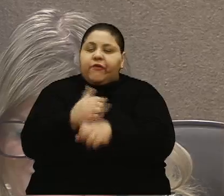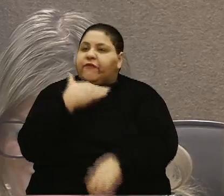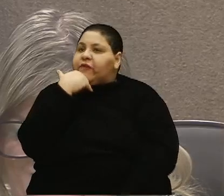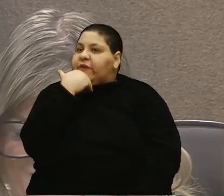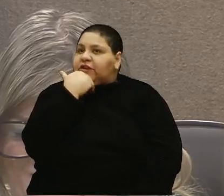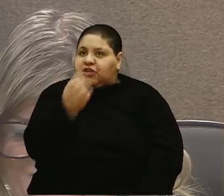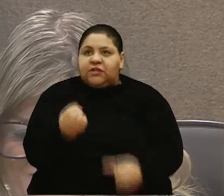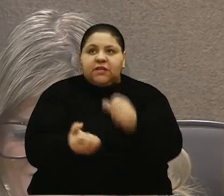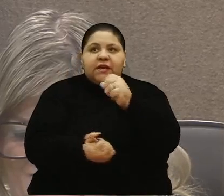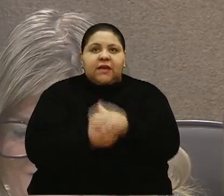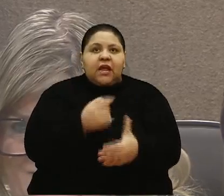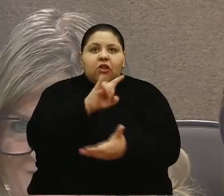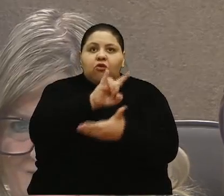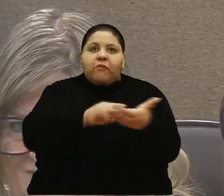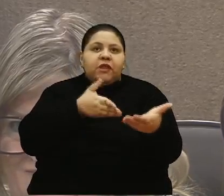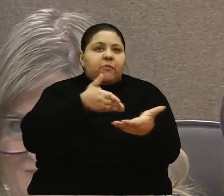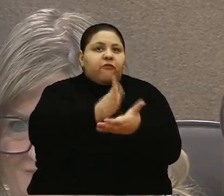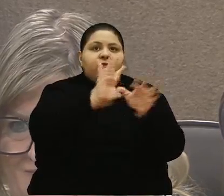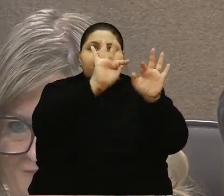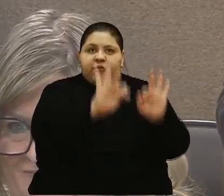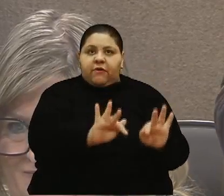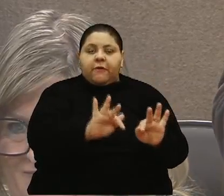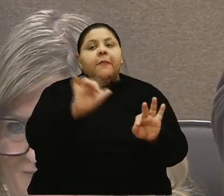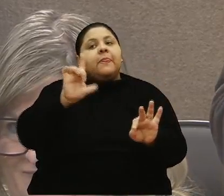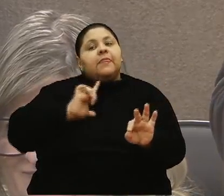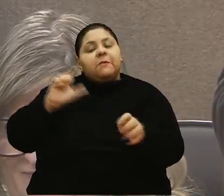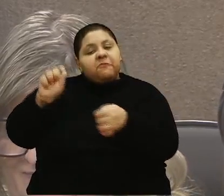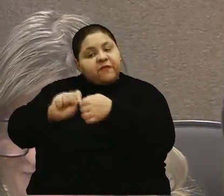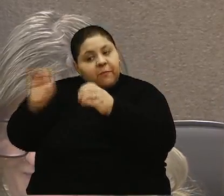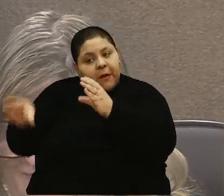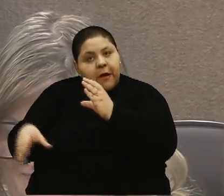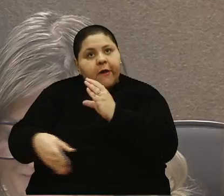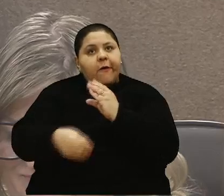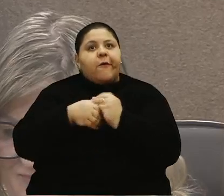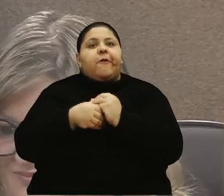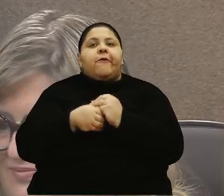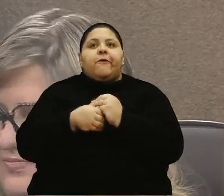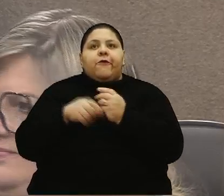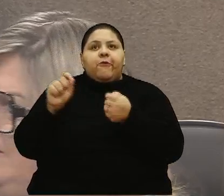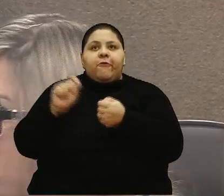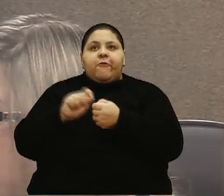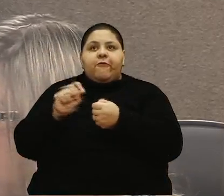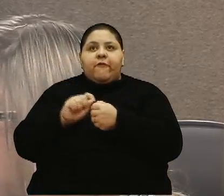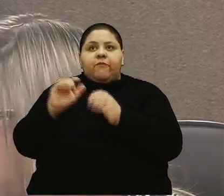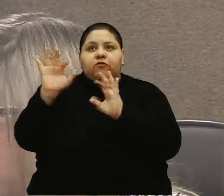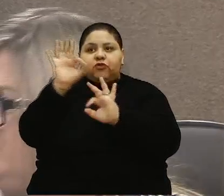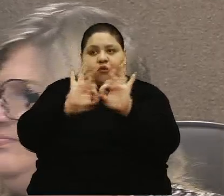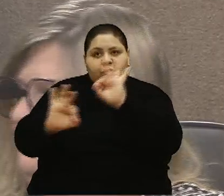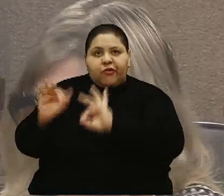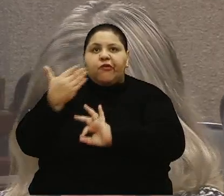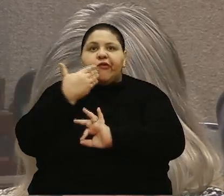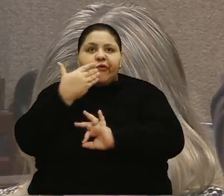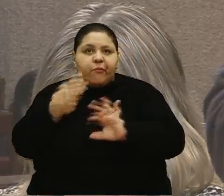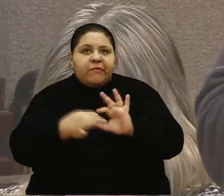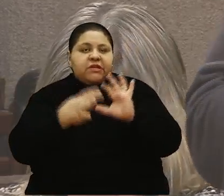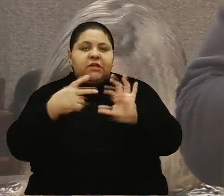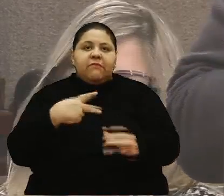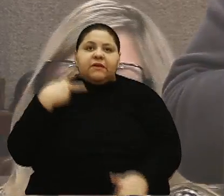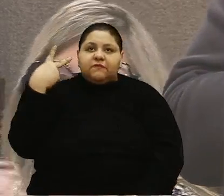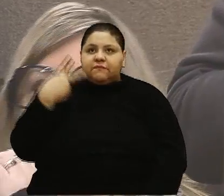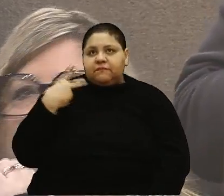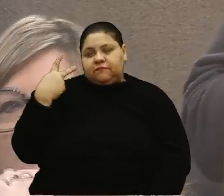deu. Nós temos que fazer, se precisar, fazer uma emenda, vamos encabeçar essas emendas, vamos pedir autorização para os